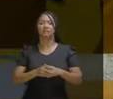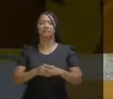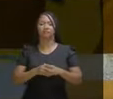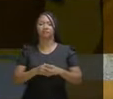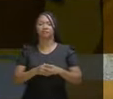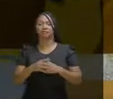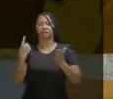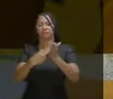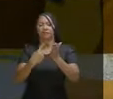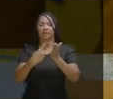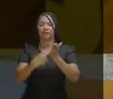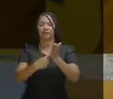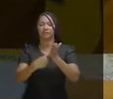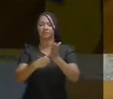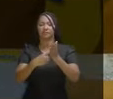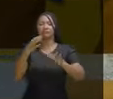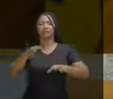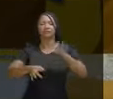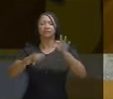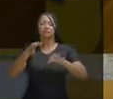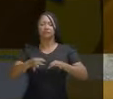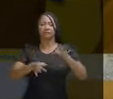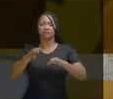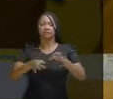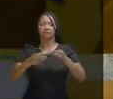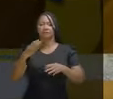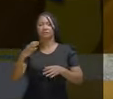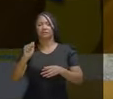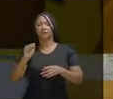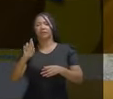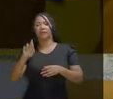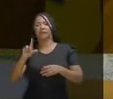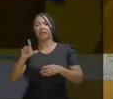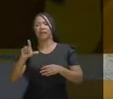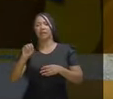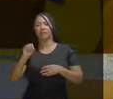Redigirá o acórdão o juiz Carlos Torque.